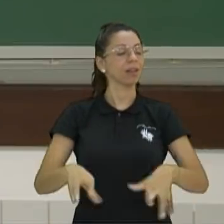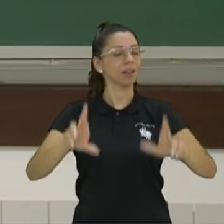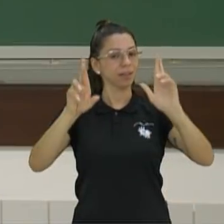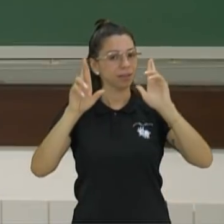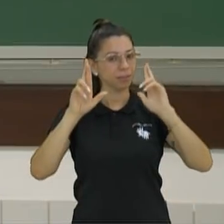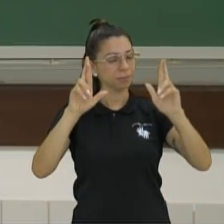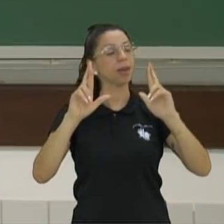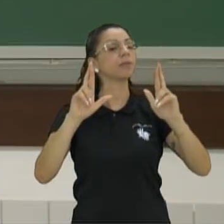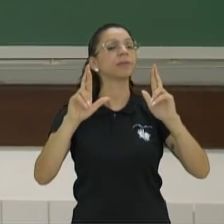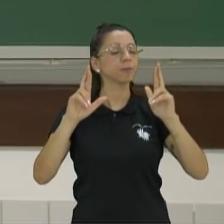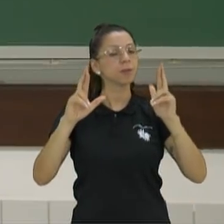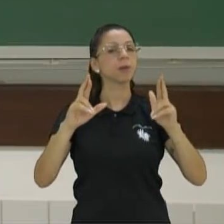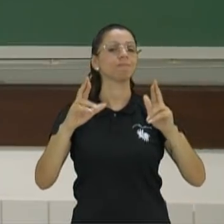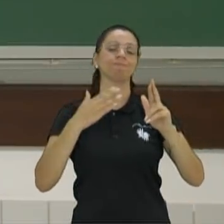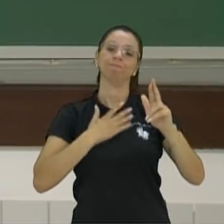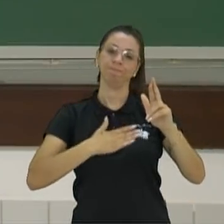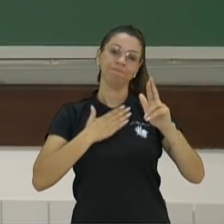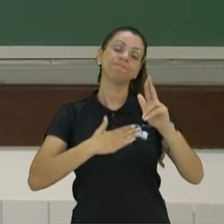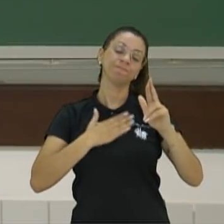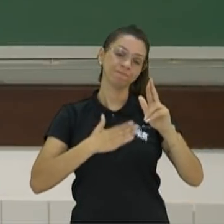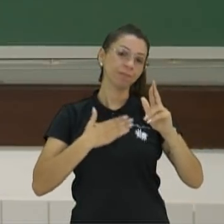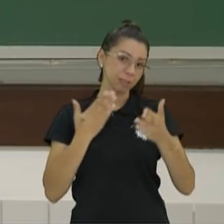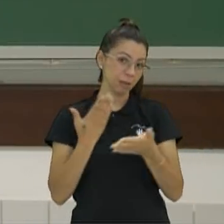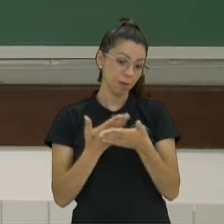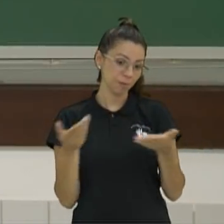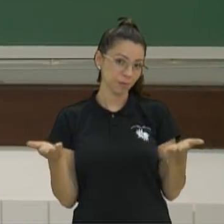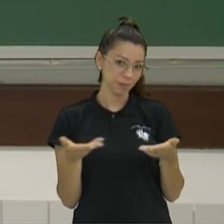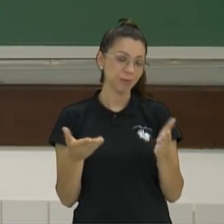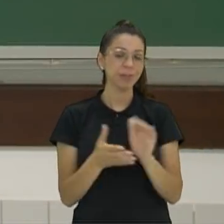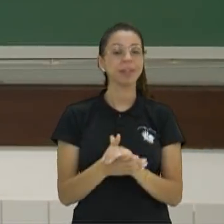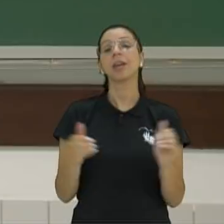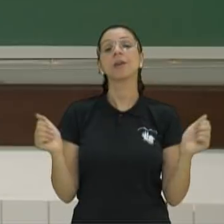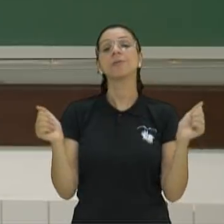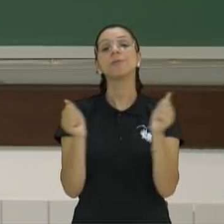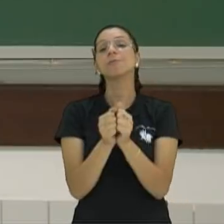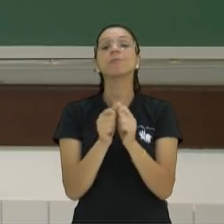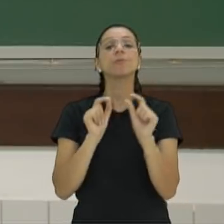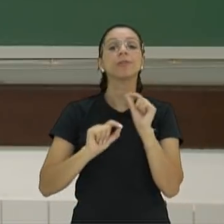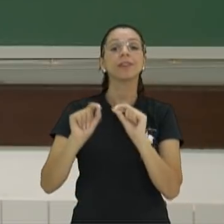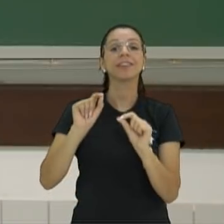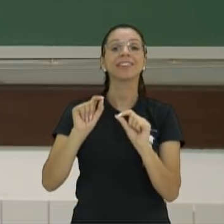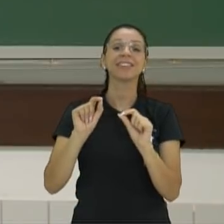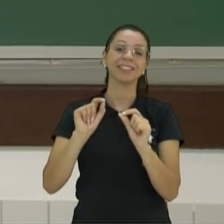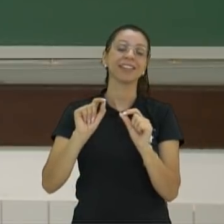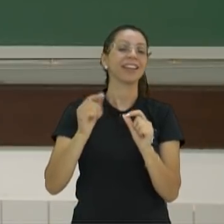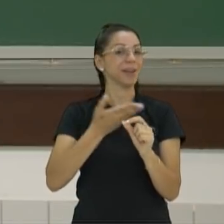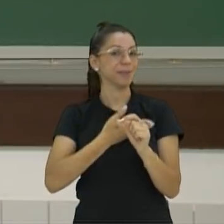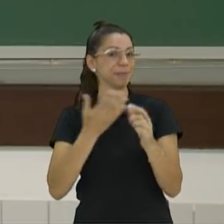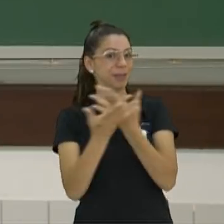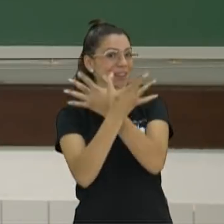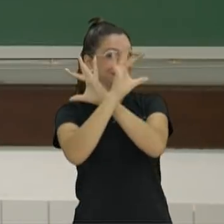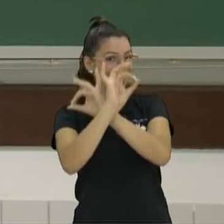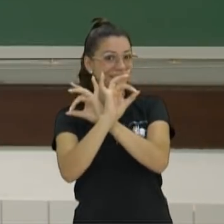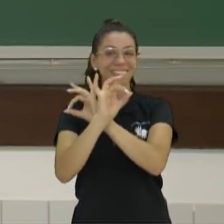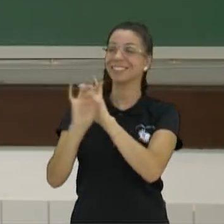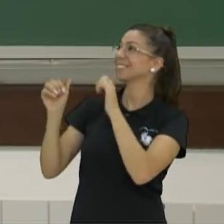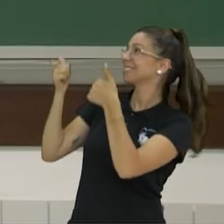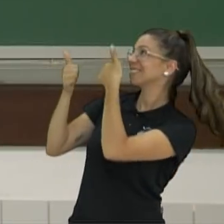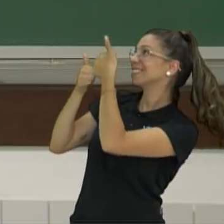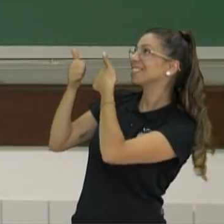tenham gostado, mas ainda temos a aula de hoje. E quem nos acompanha hoje é a nossa amiga Elaine. Tudo